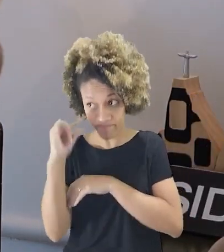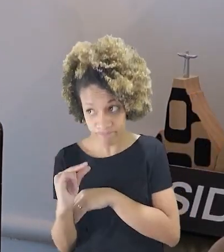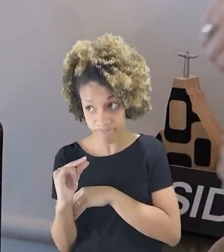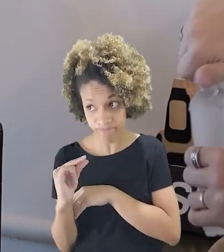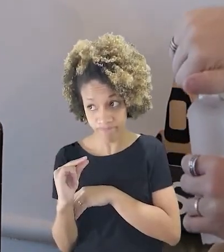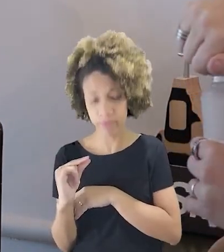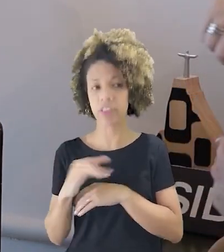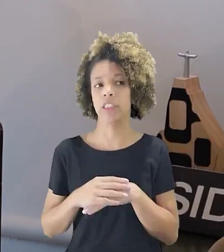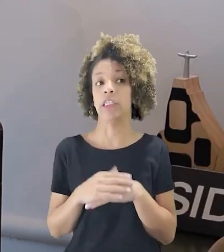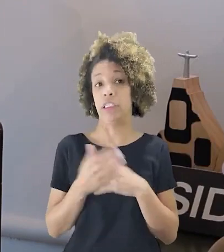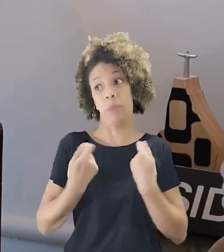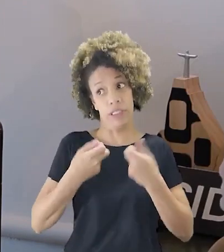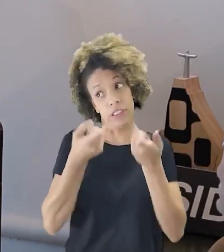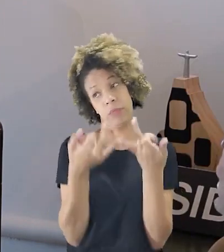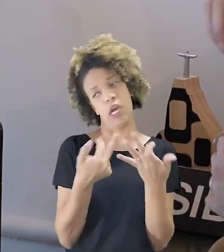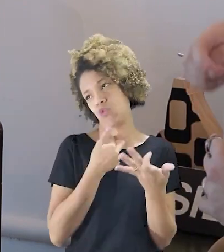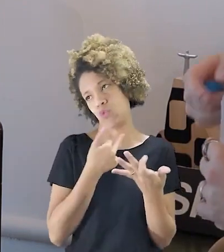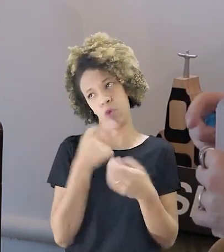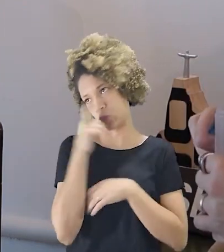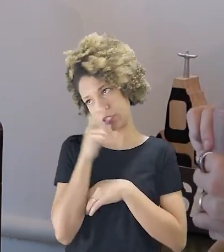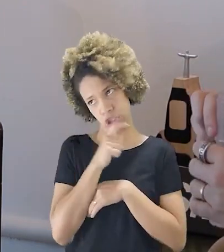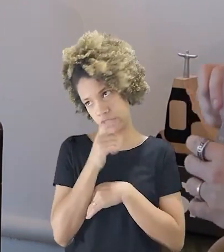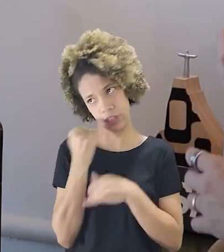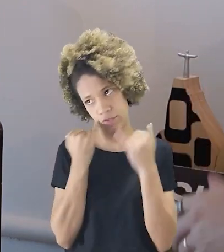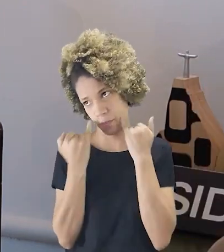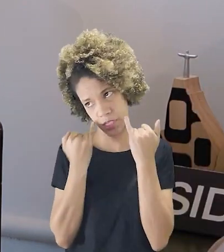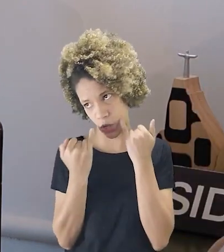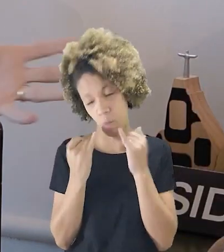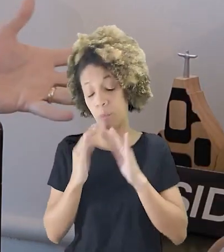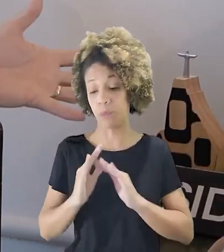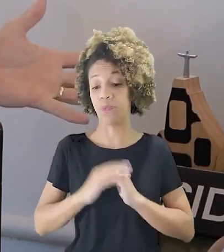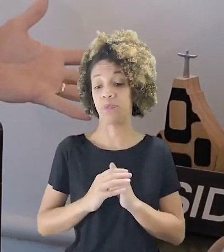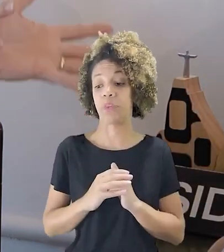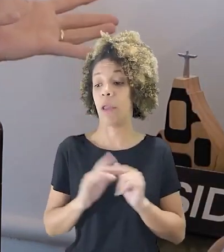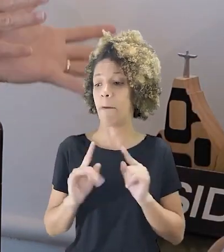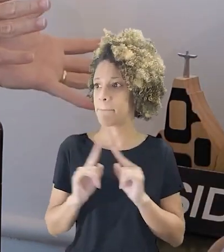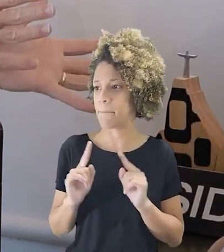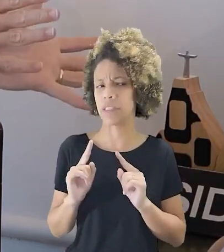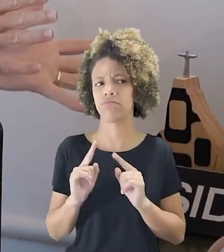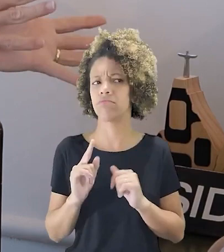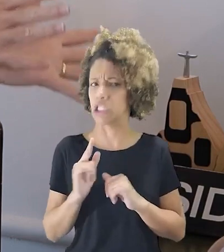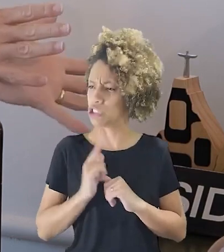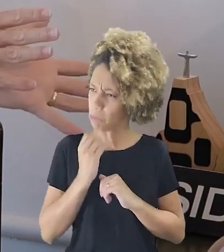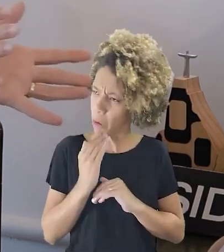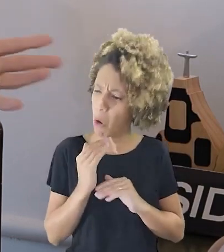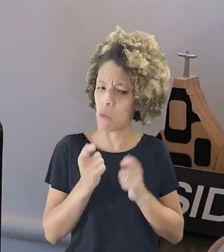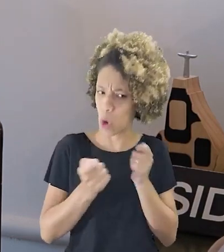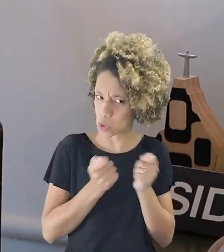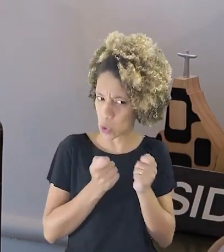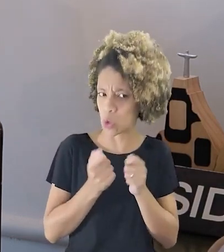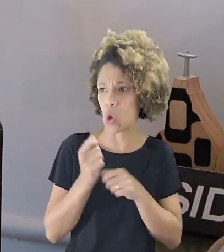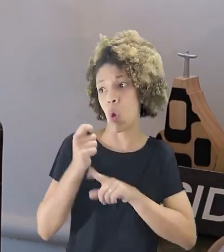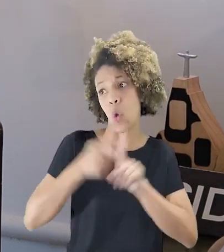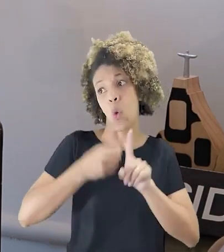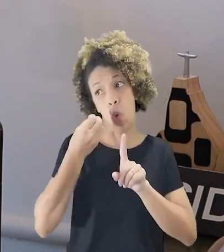anos, e eu tenho que dizer isso, eu não posso omitir essa informação. A coisa não estava indo mal no Rio de Janeiro em outubro do ano passado,